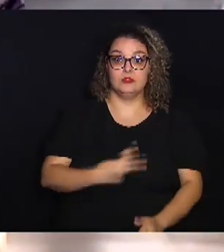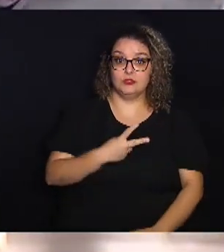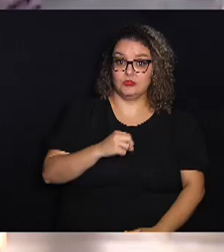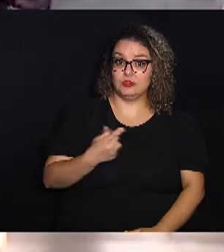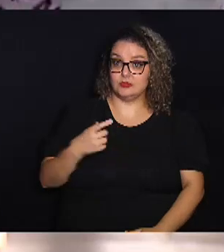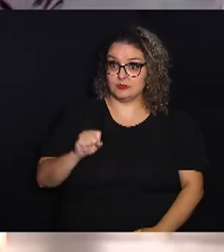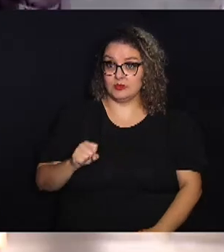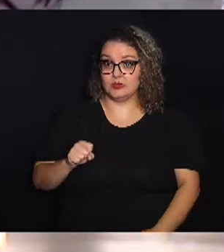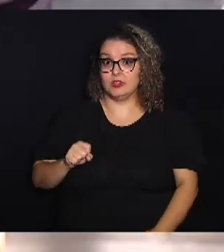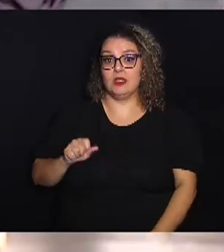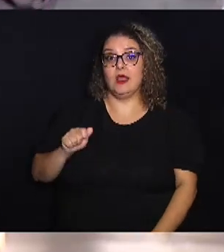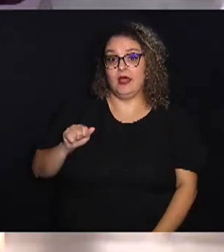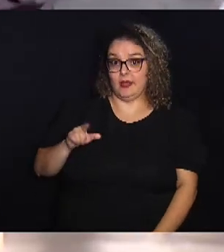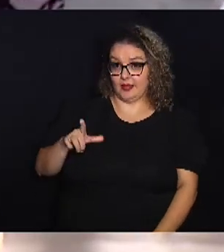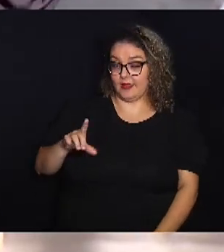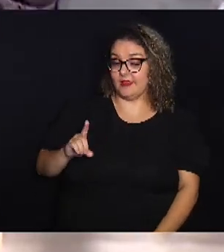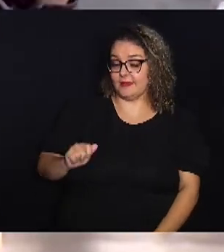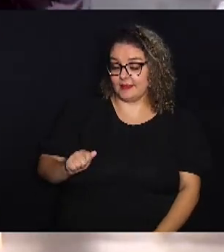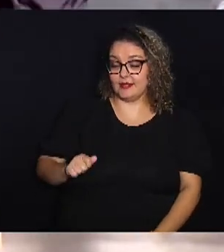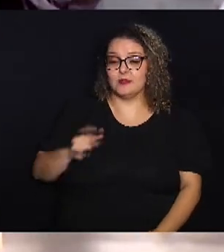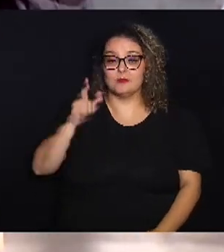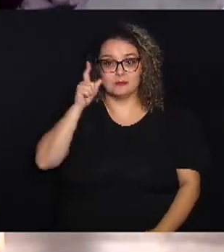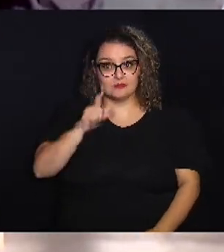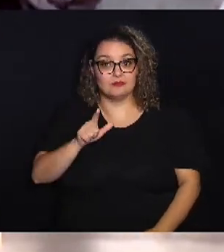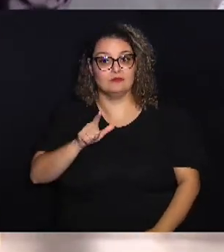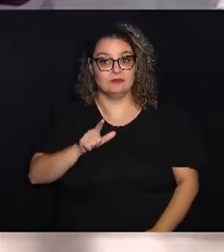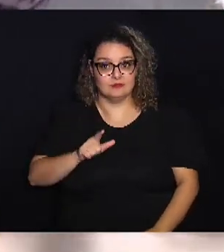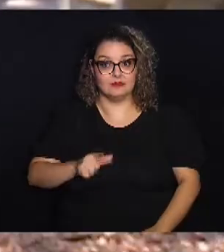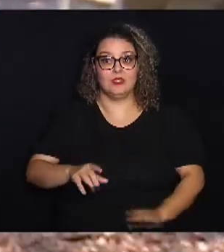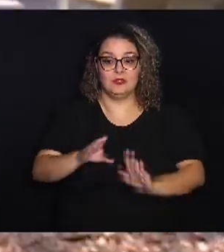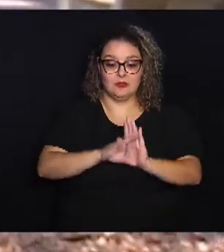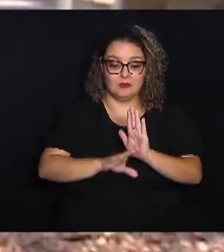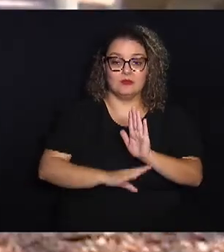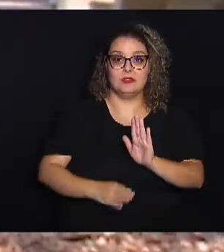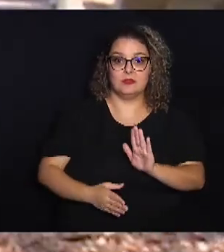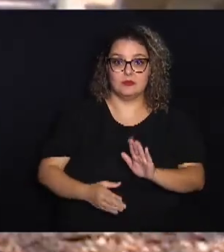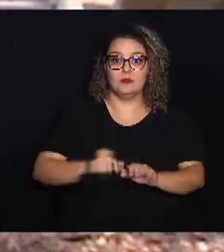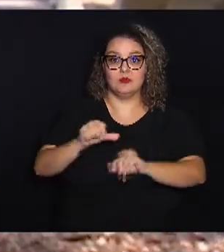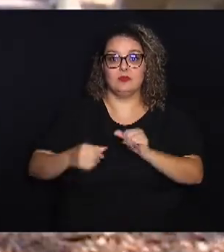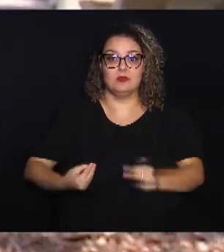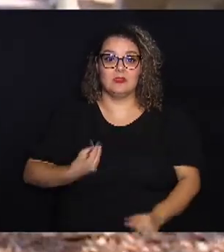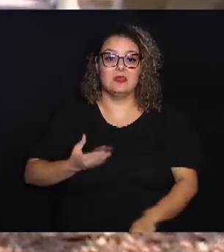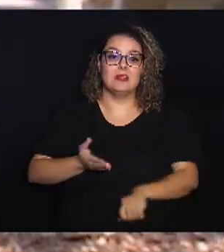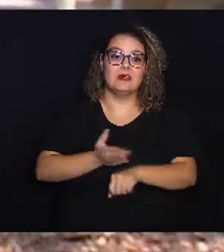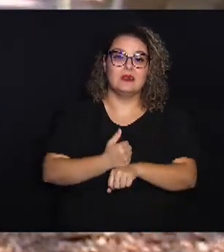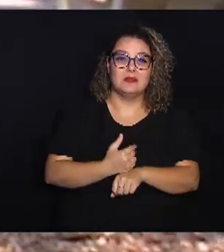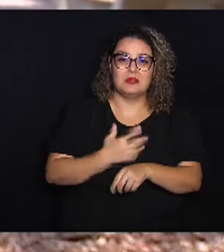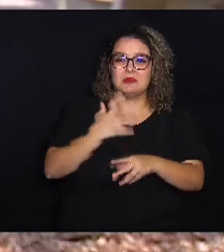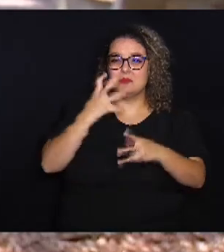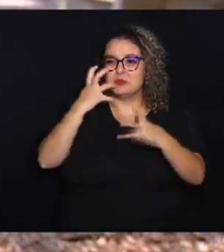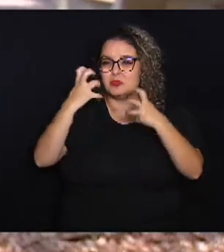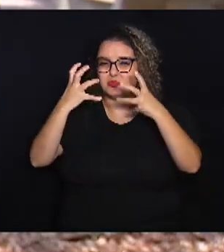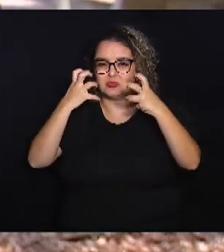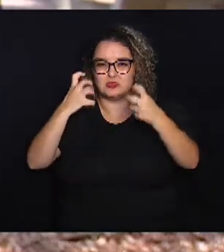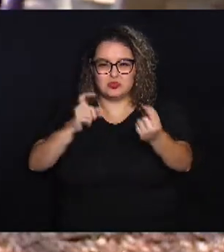a dona Aida garante que o programa mudou a qualidade de vida dela. Que antes eu era mais tensa,